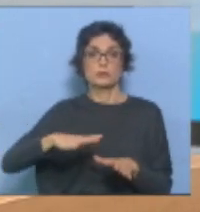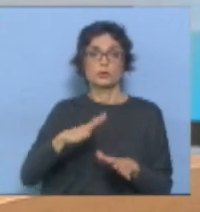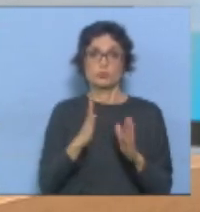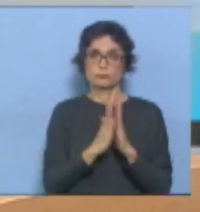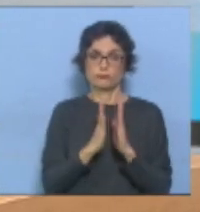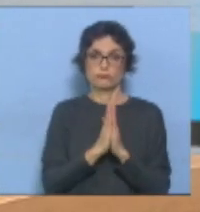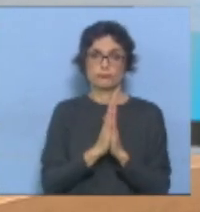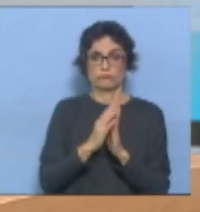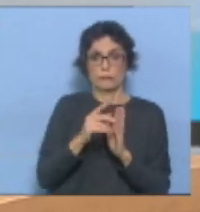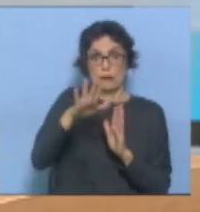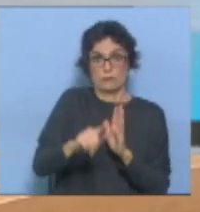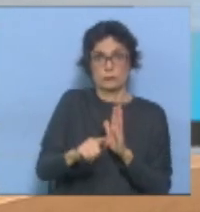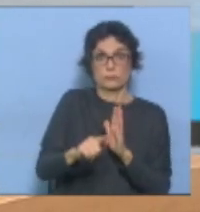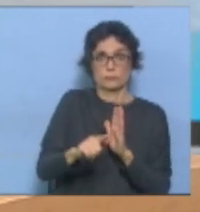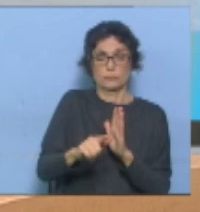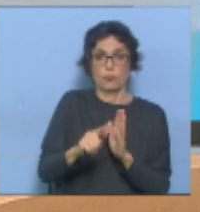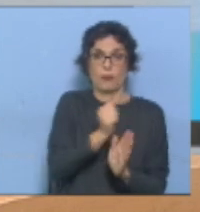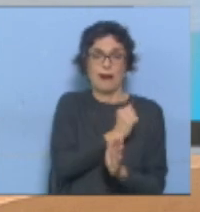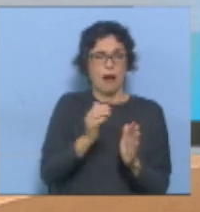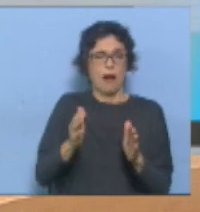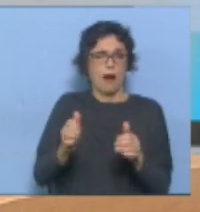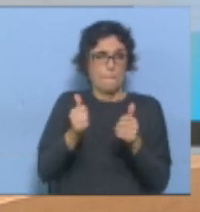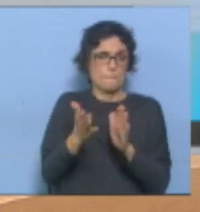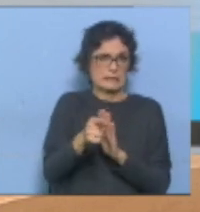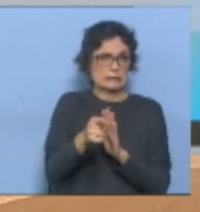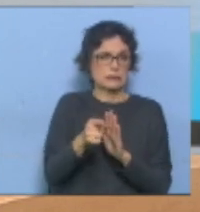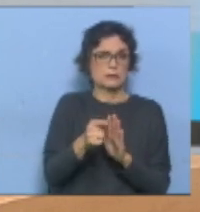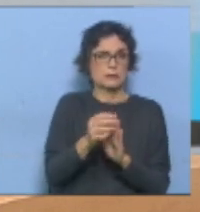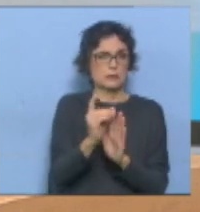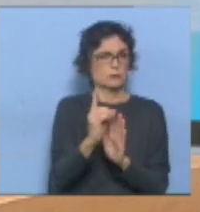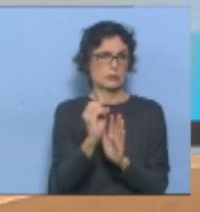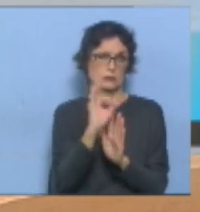100% em relação às vigararias, em relação às paróquias, 60%, que é uma boa amostragem.